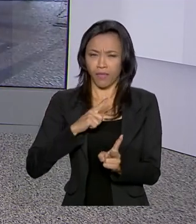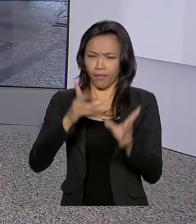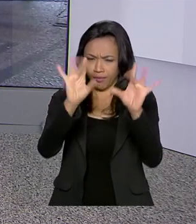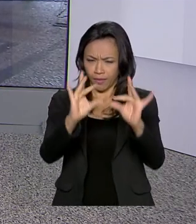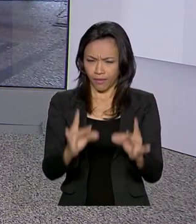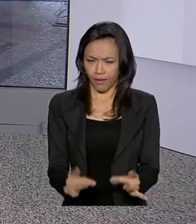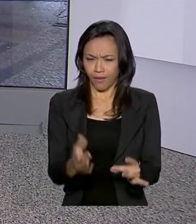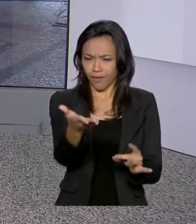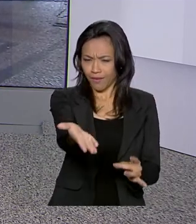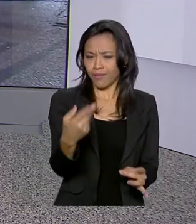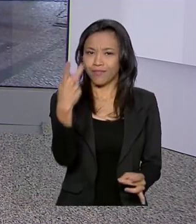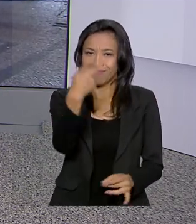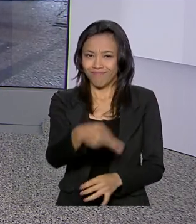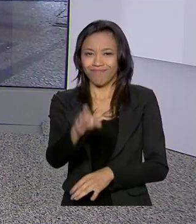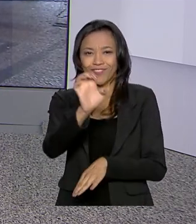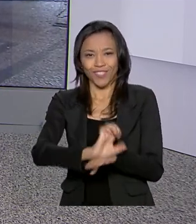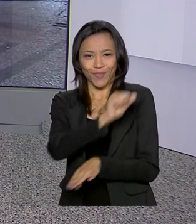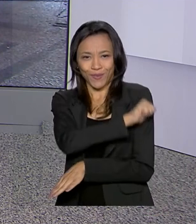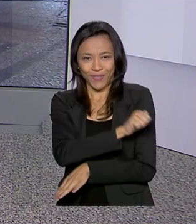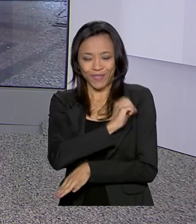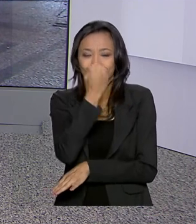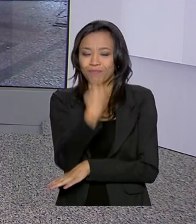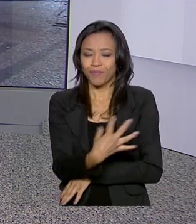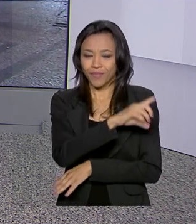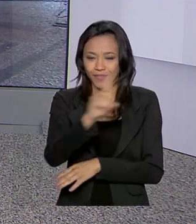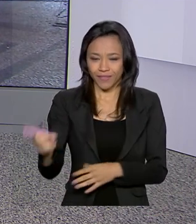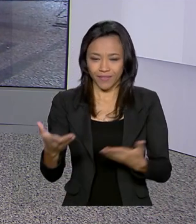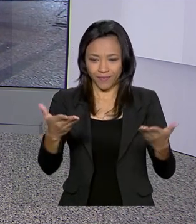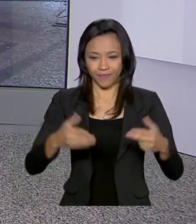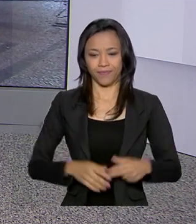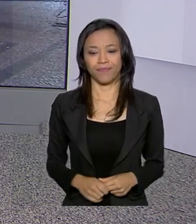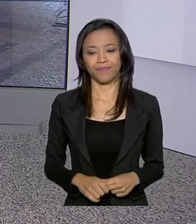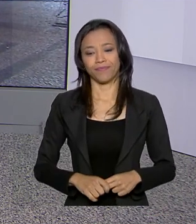direto do rio de janeiro marcelo castilho bom dia marcelo